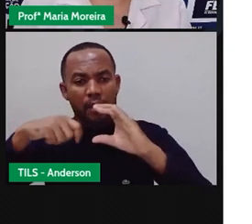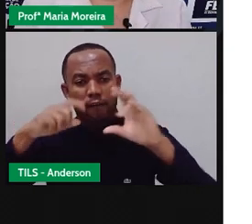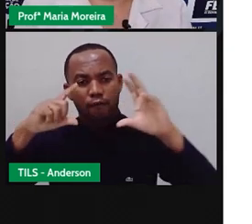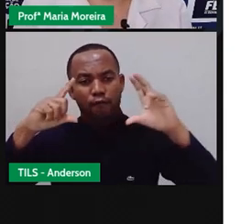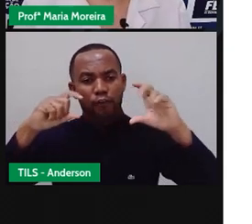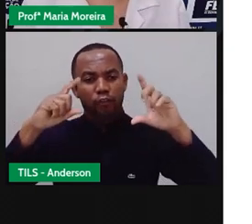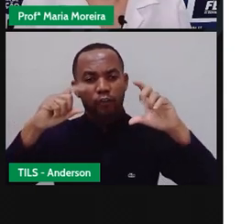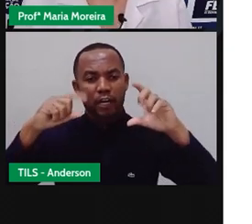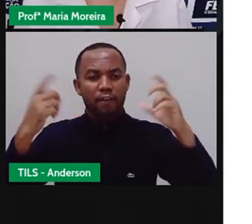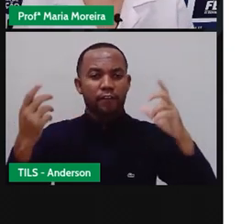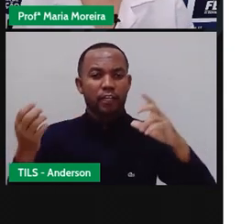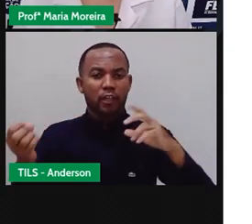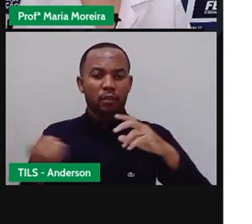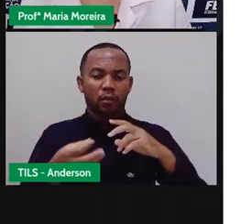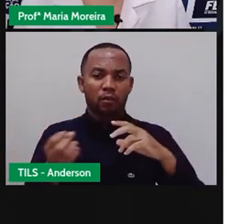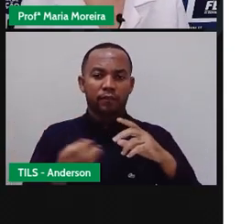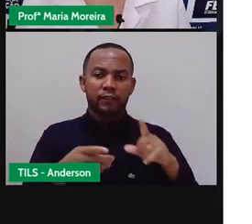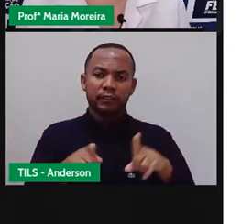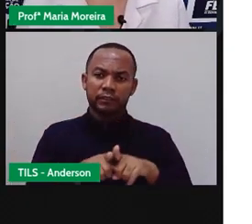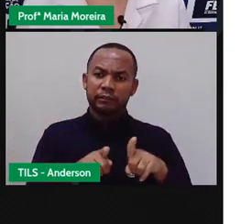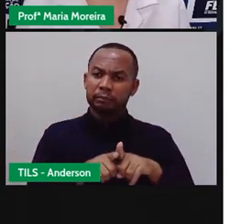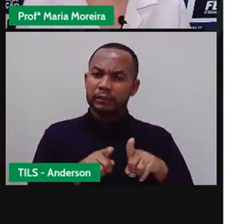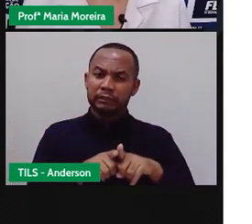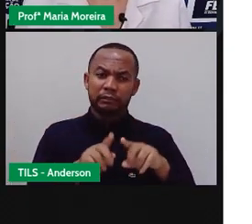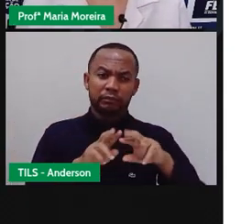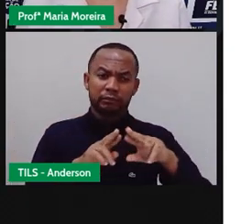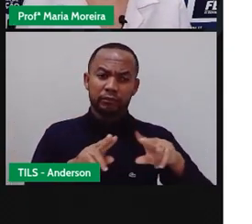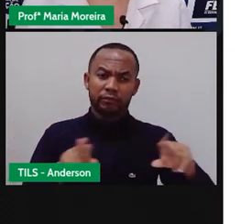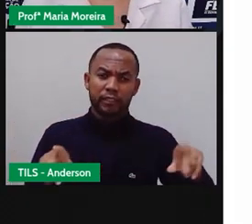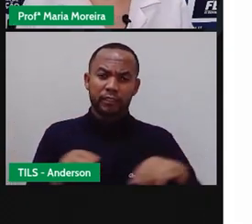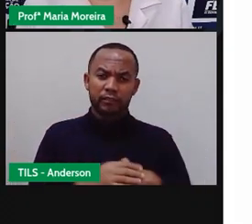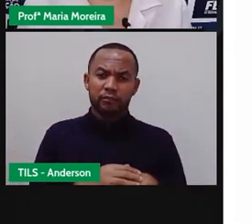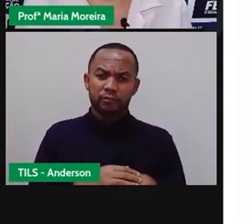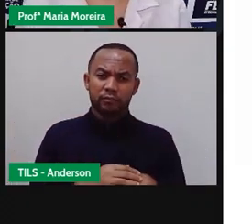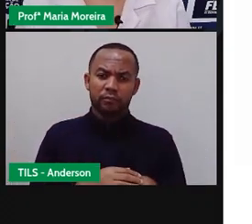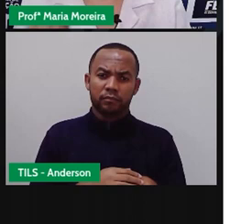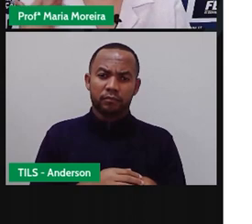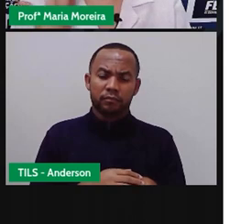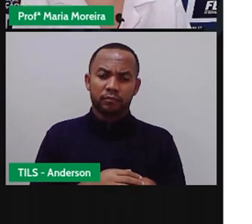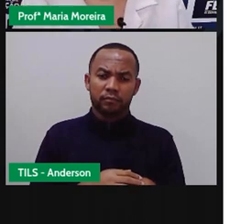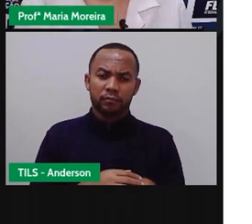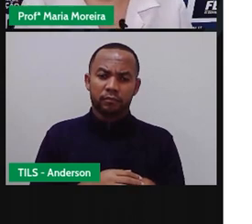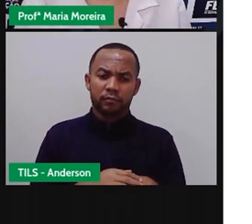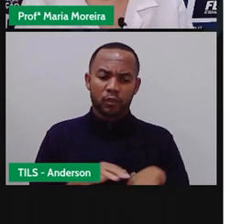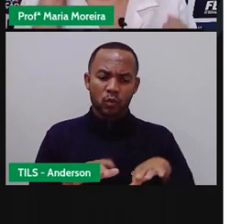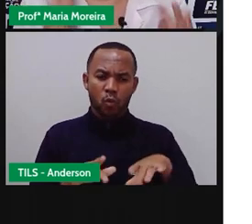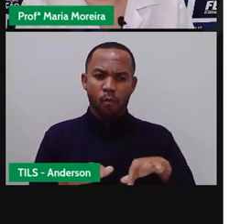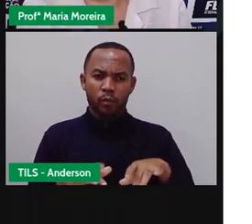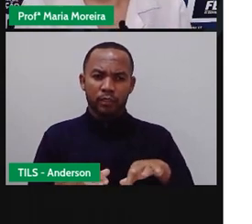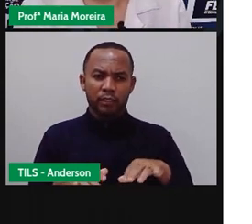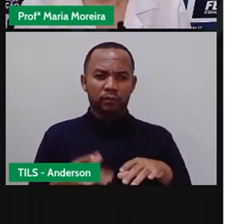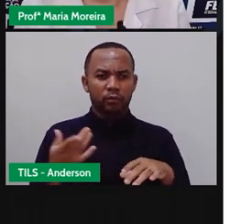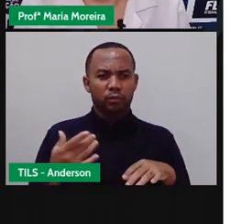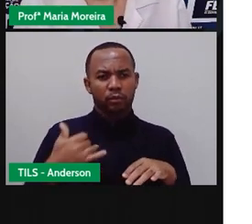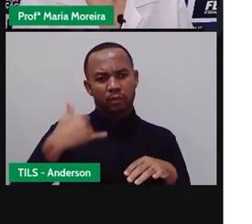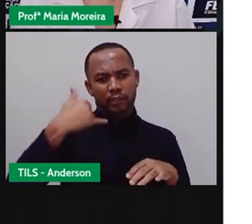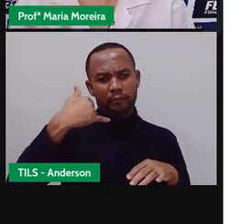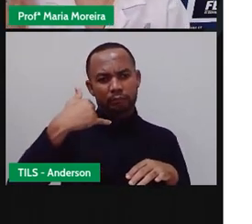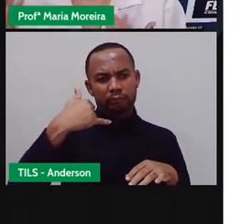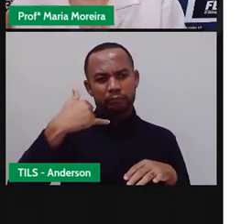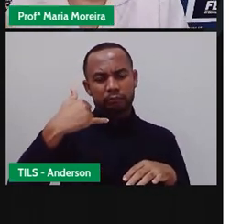as impressoras e a gente vai para partes aí né do computador como a placa-mãe como HB a